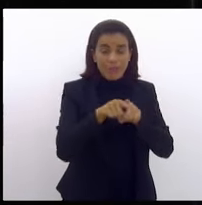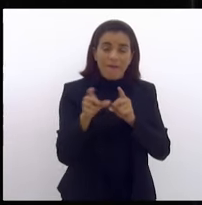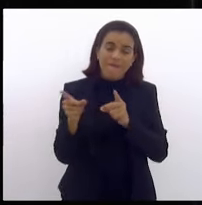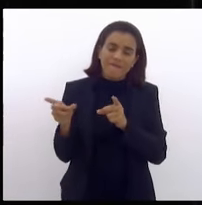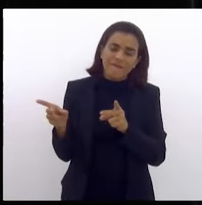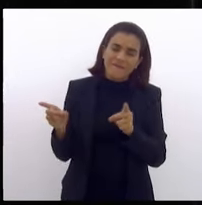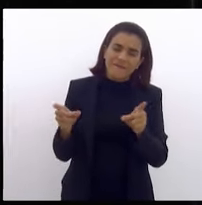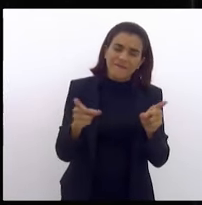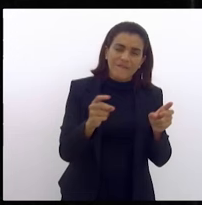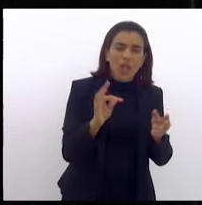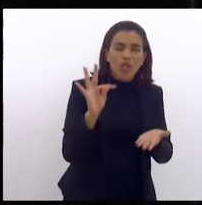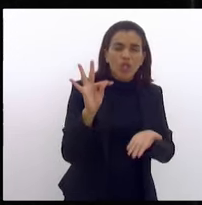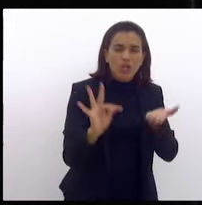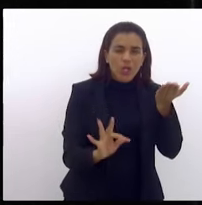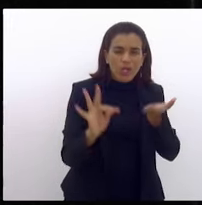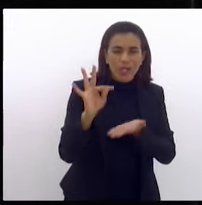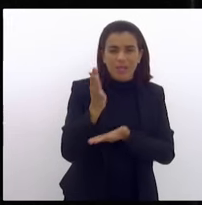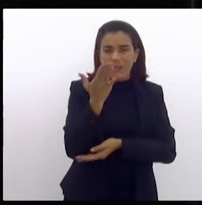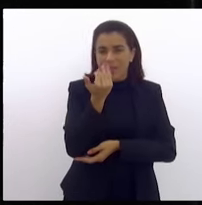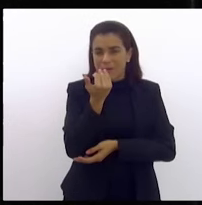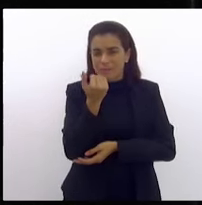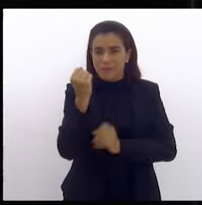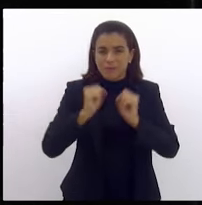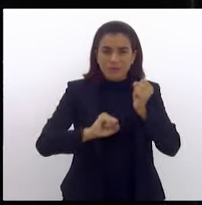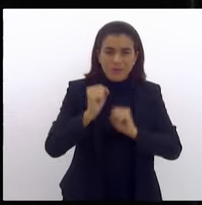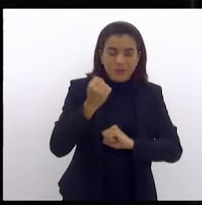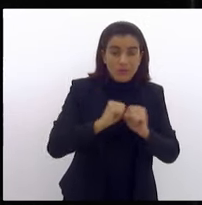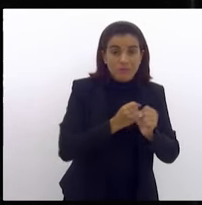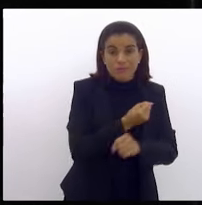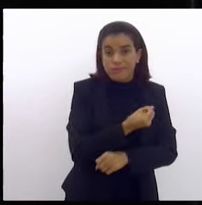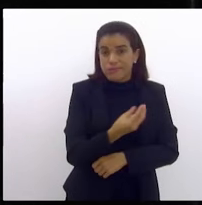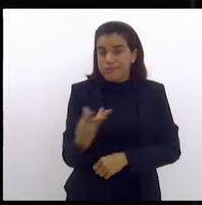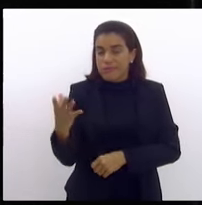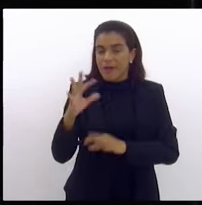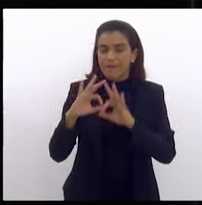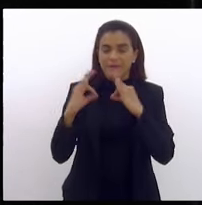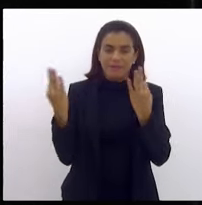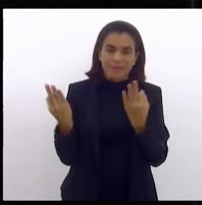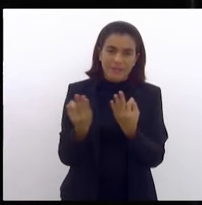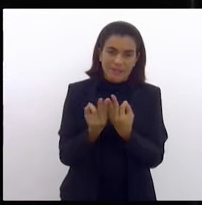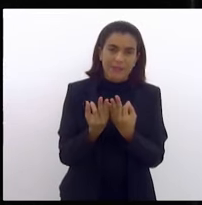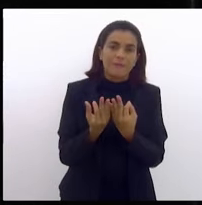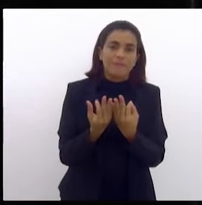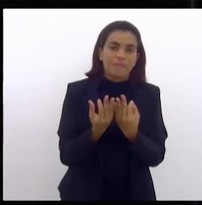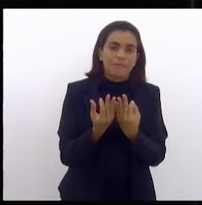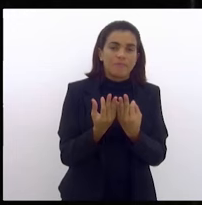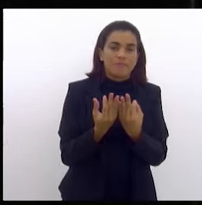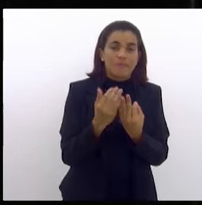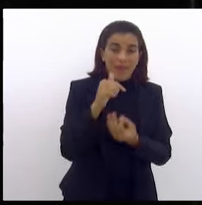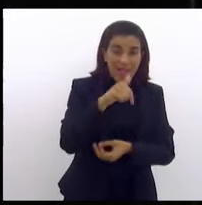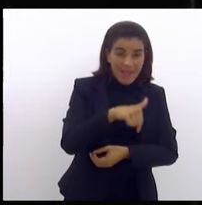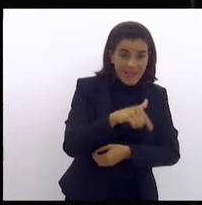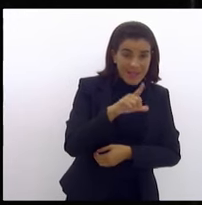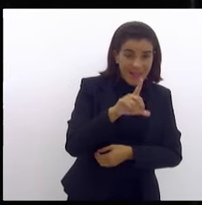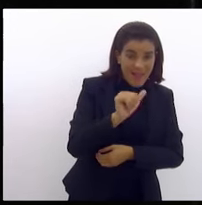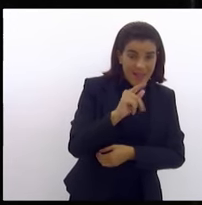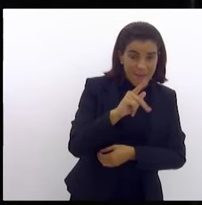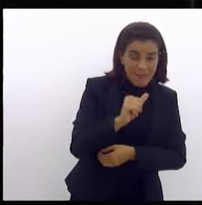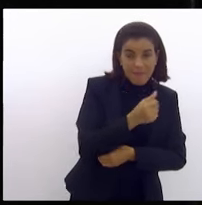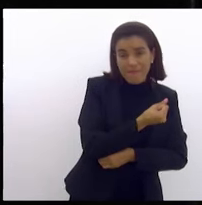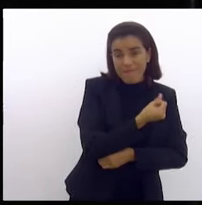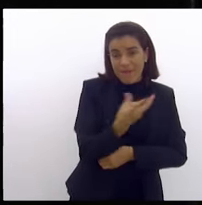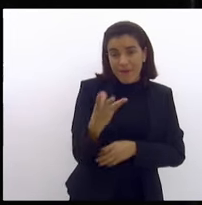comercializamos toneladas de alimentos produzidas por centenas de famílias. Nesse aqui na Lapa, centenas